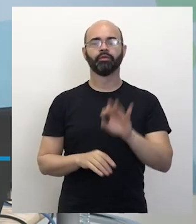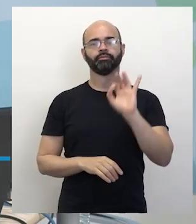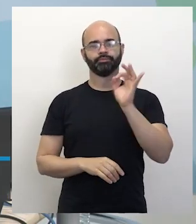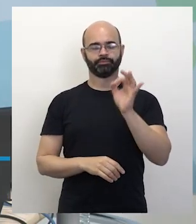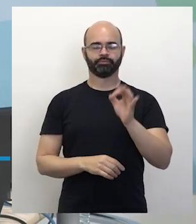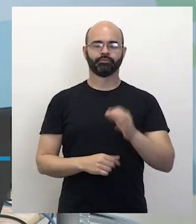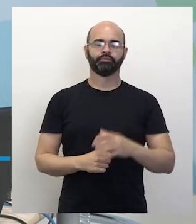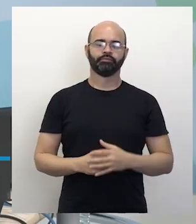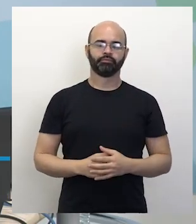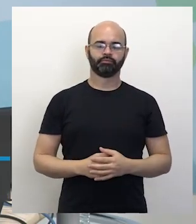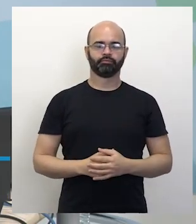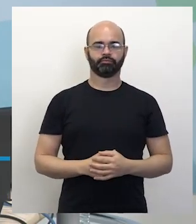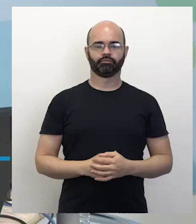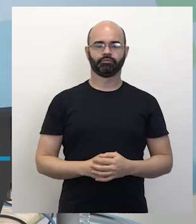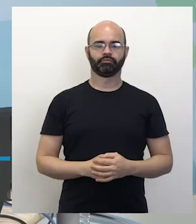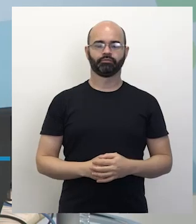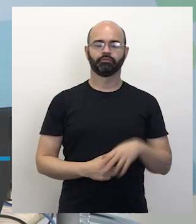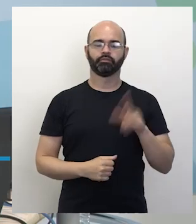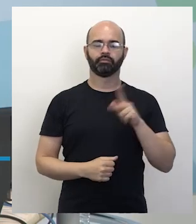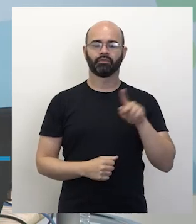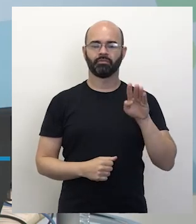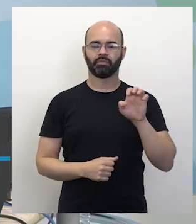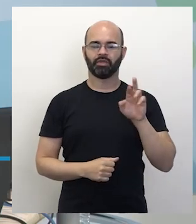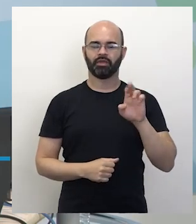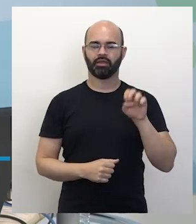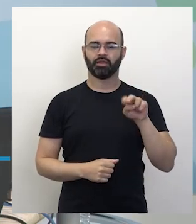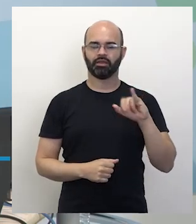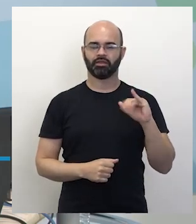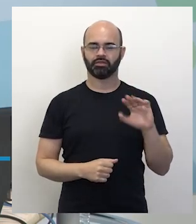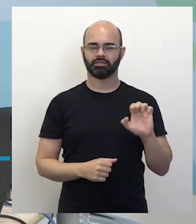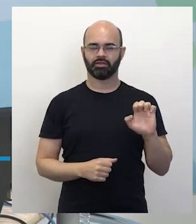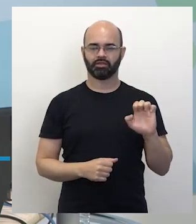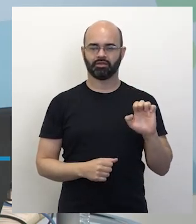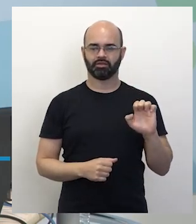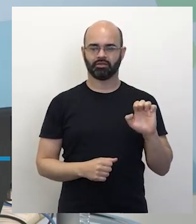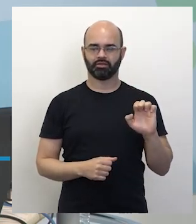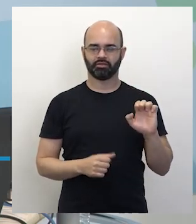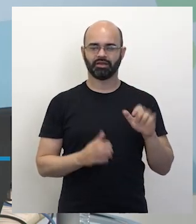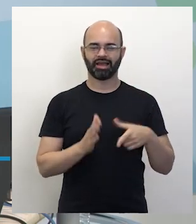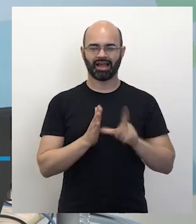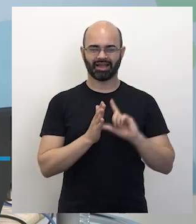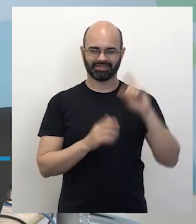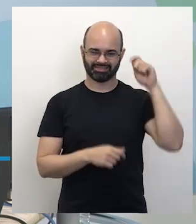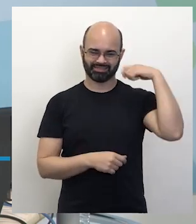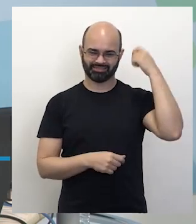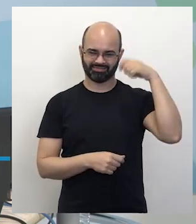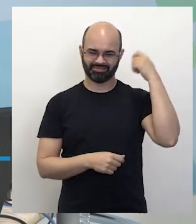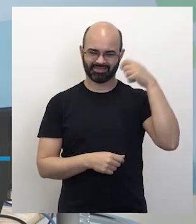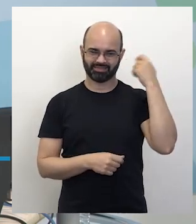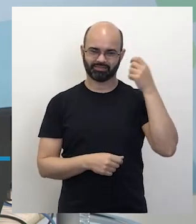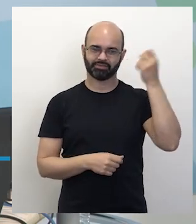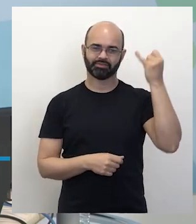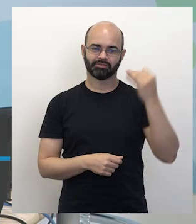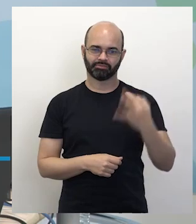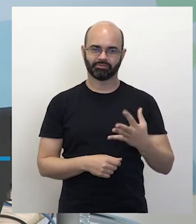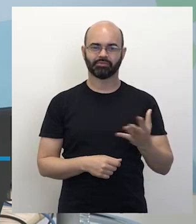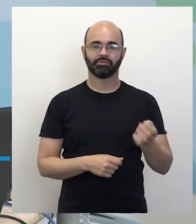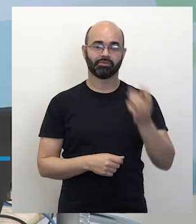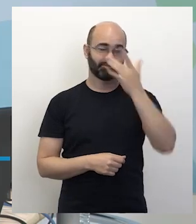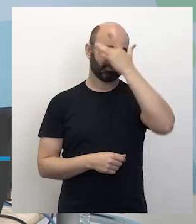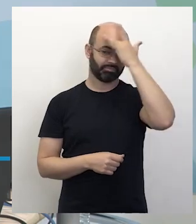A gente tem aqui a professora Berenice, né, dizendo ainda sobre o vídeo anterior, como que a humanidade vai